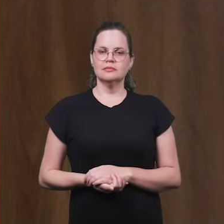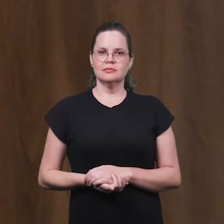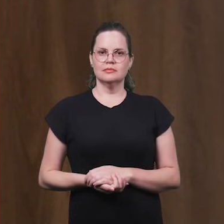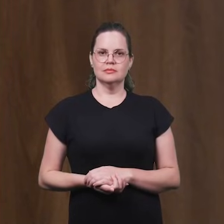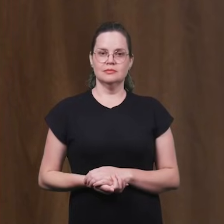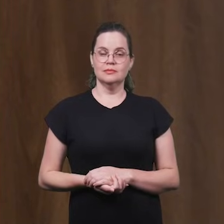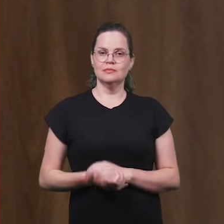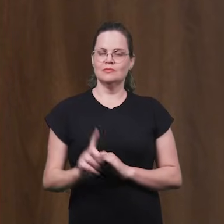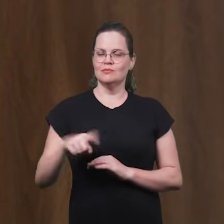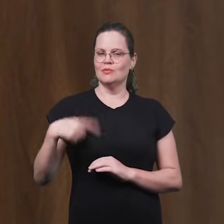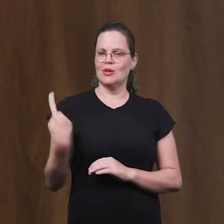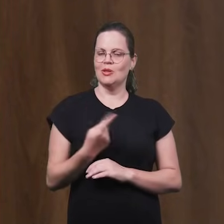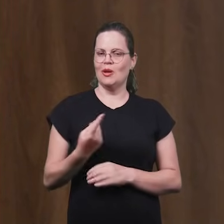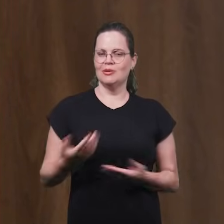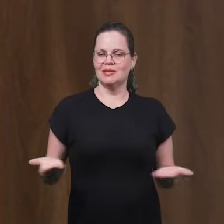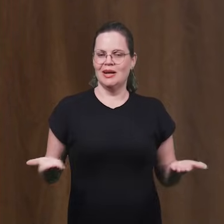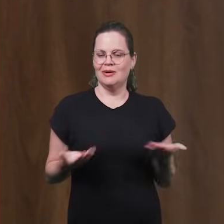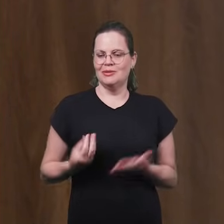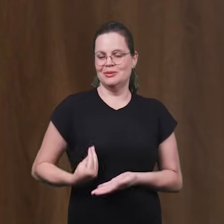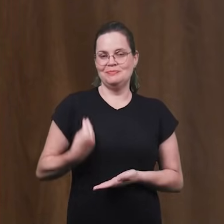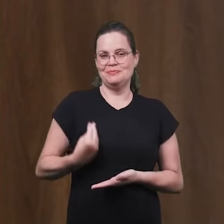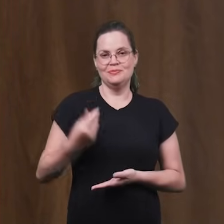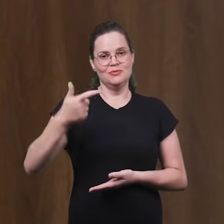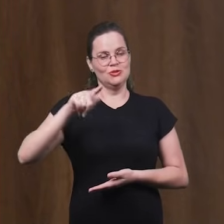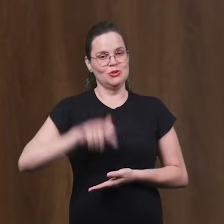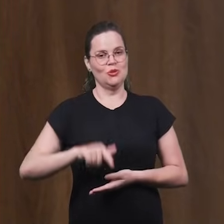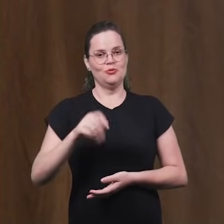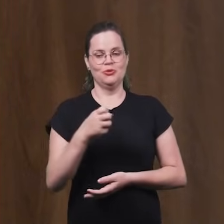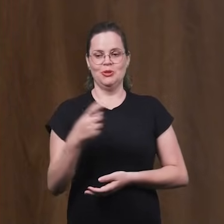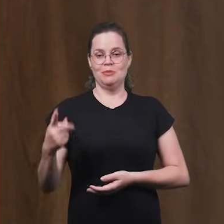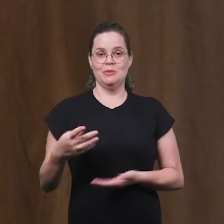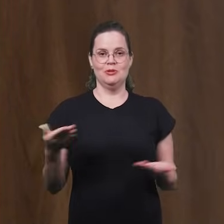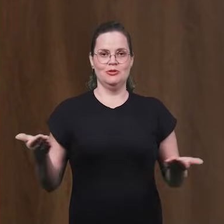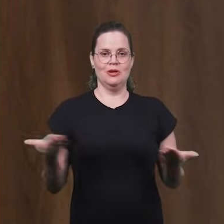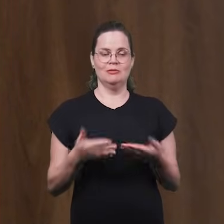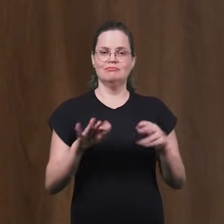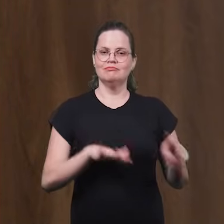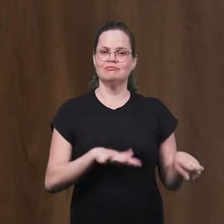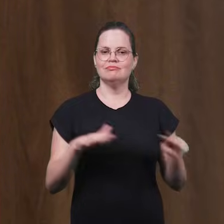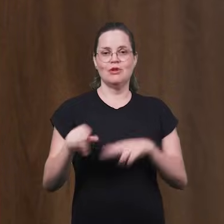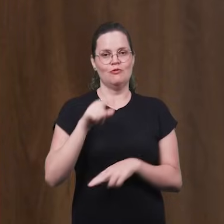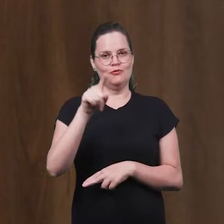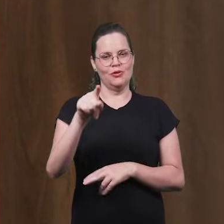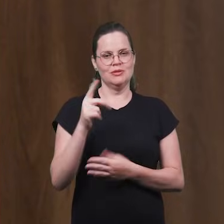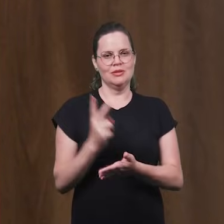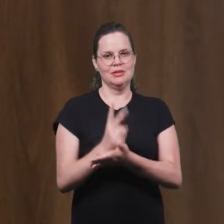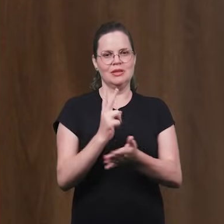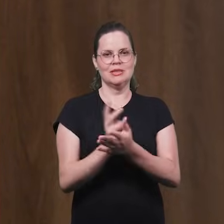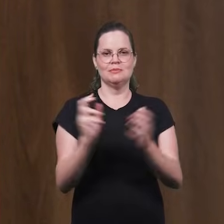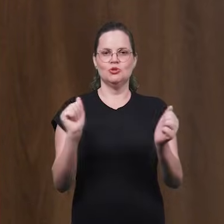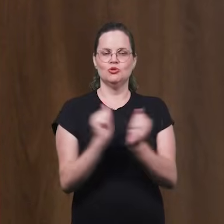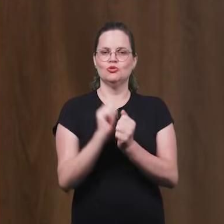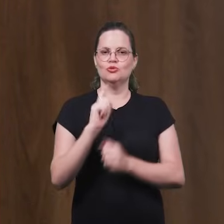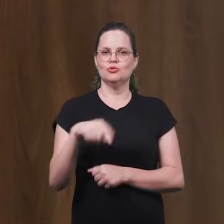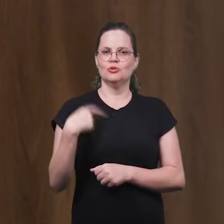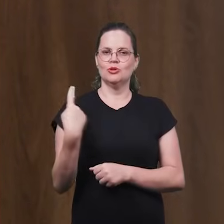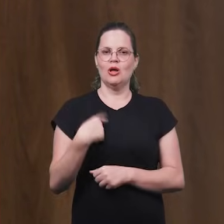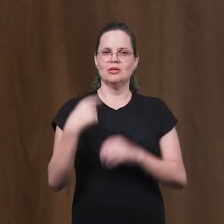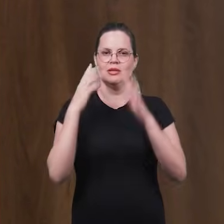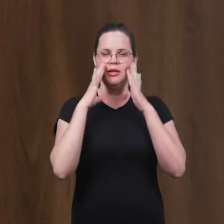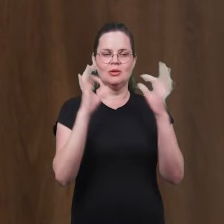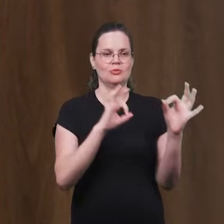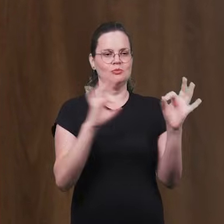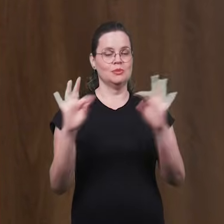estamos aqui mais uma vez neste episódio, essa semana. Você que está sempre conosco, que nos acompanha, ou